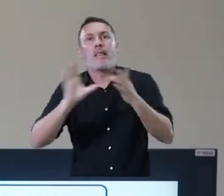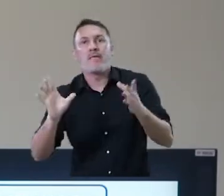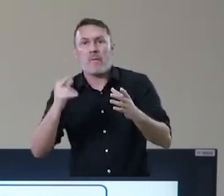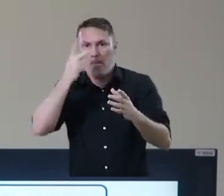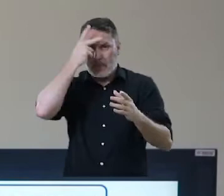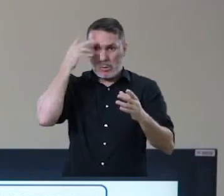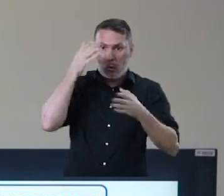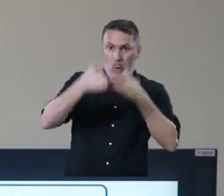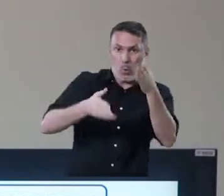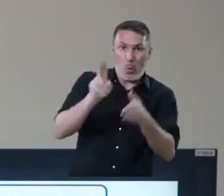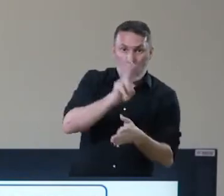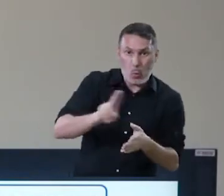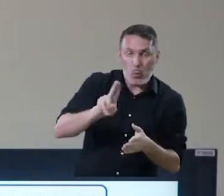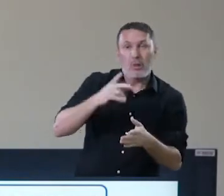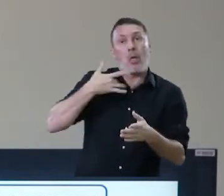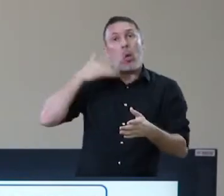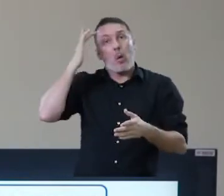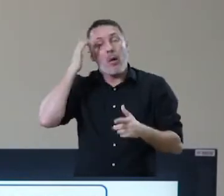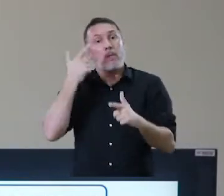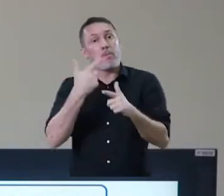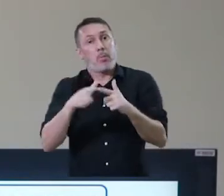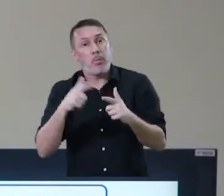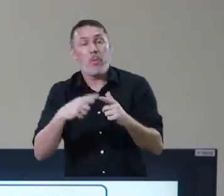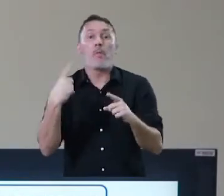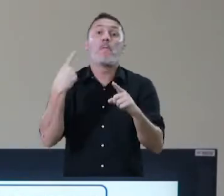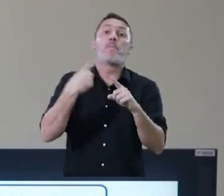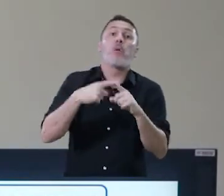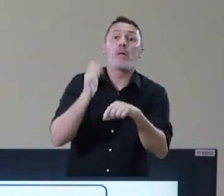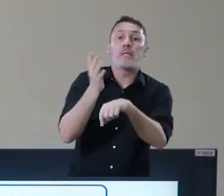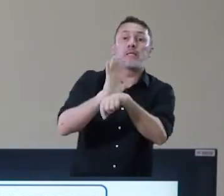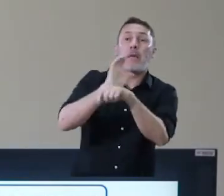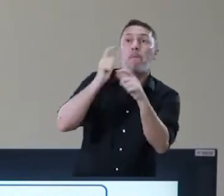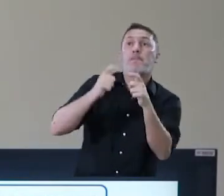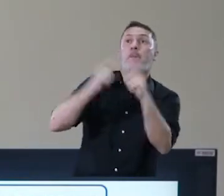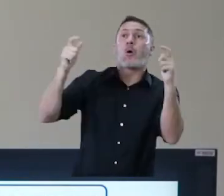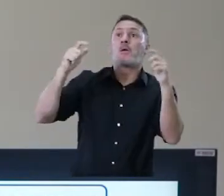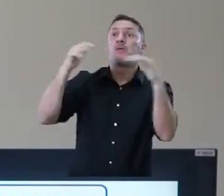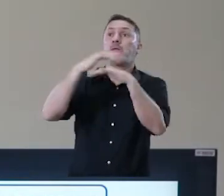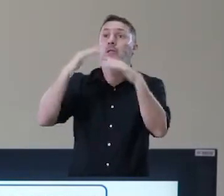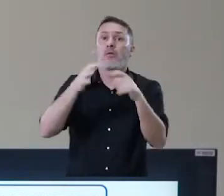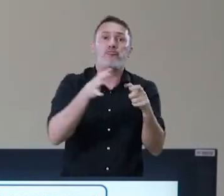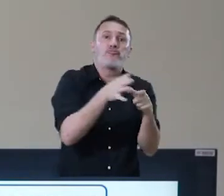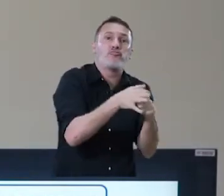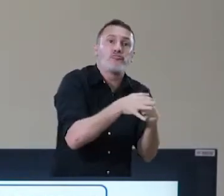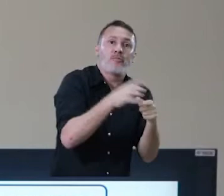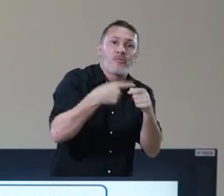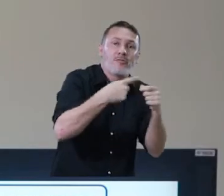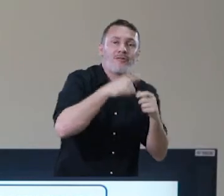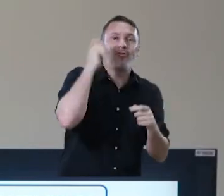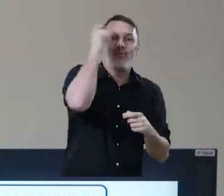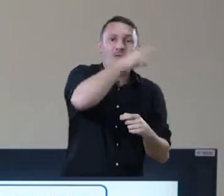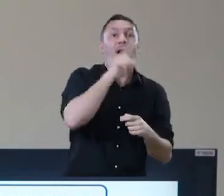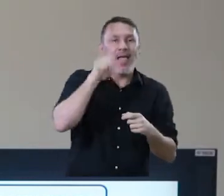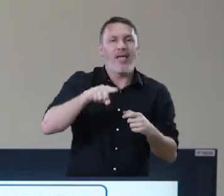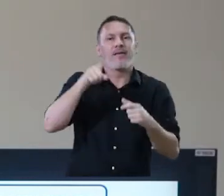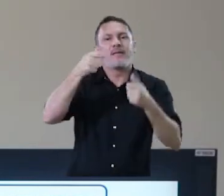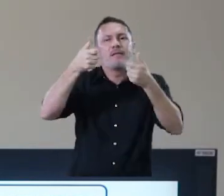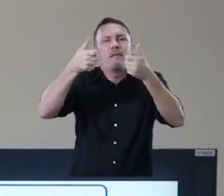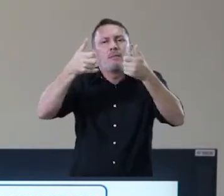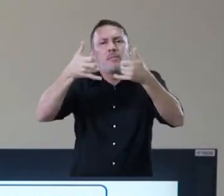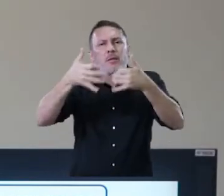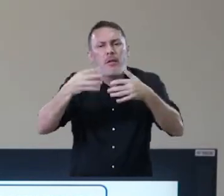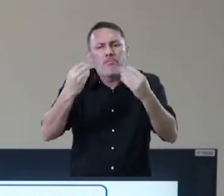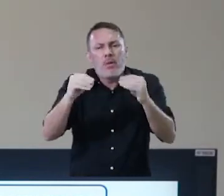quê? Porque o cinema às vezes só está nas grandes cidades. Por que que você pensa isso? Você vai jogar no desenvolvimento. Você